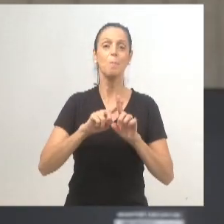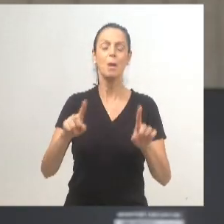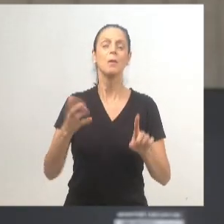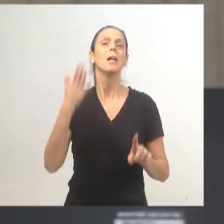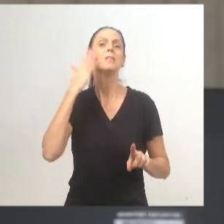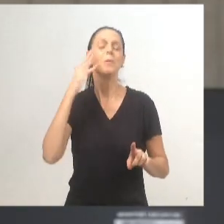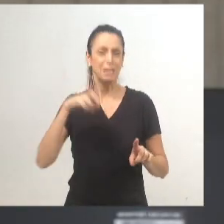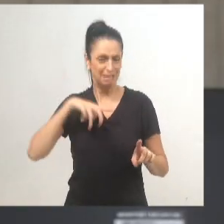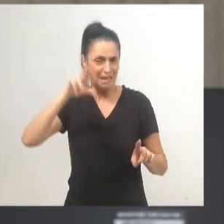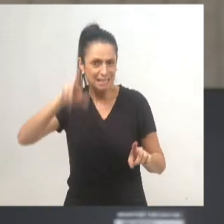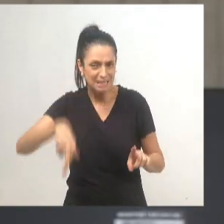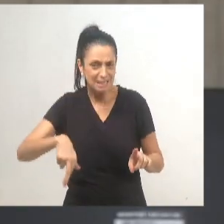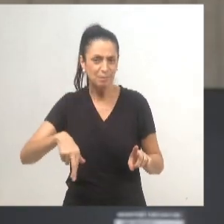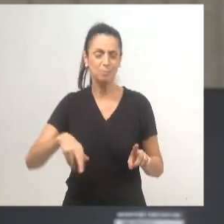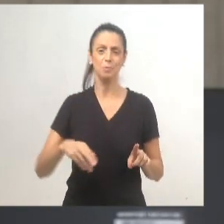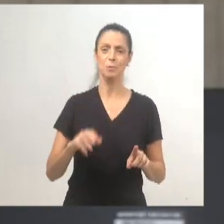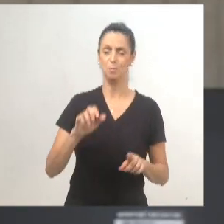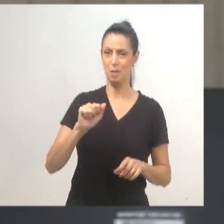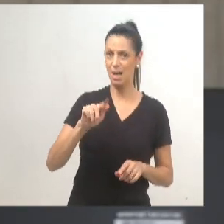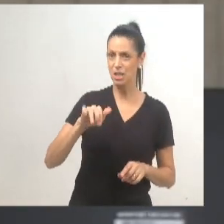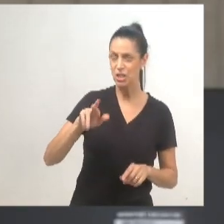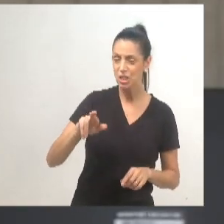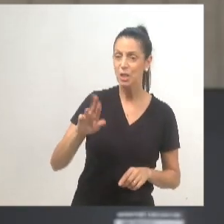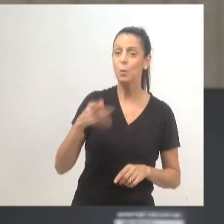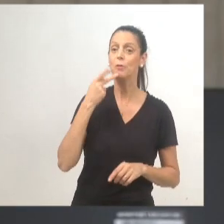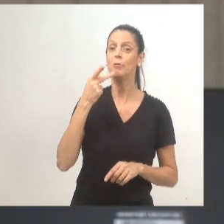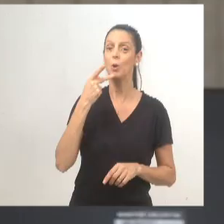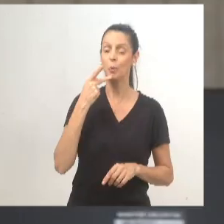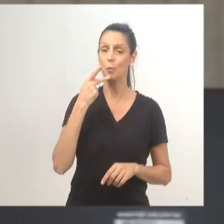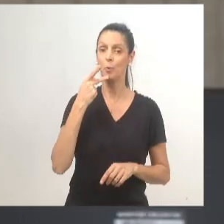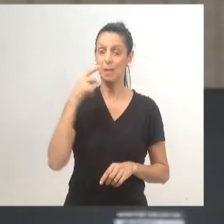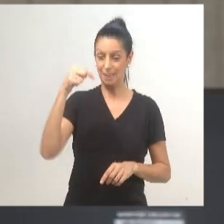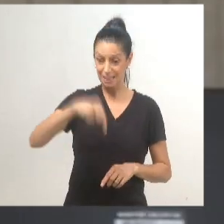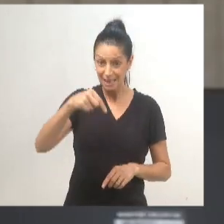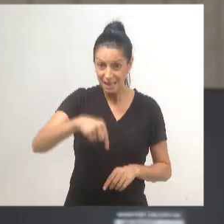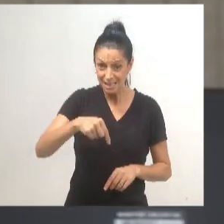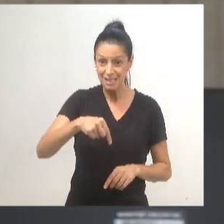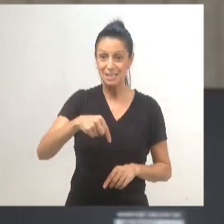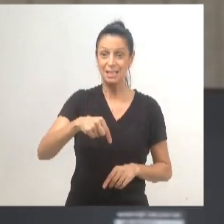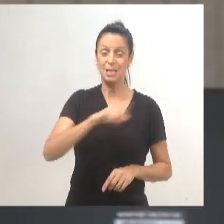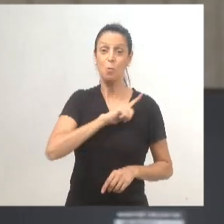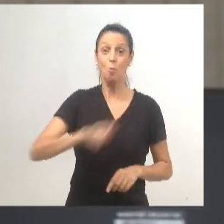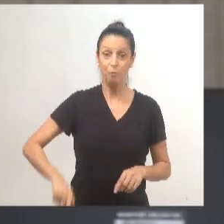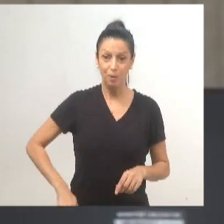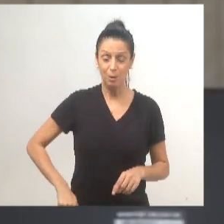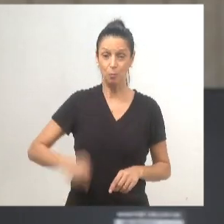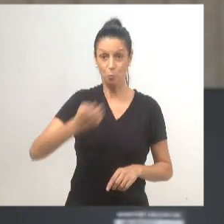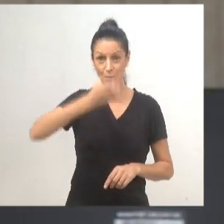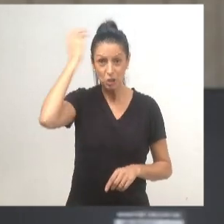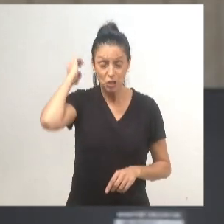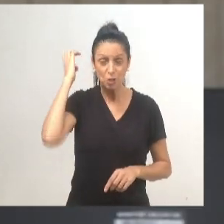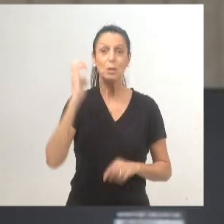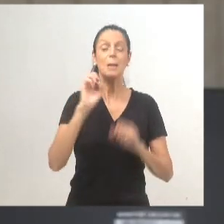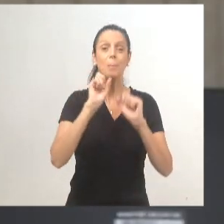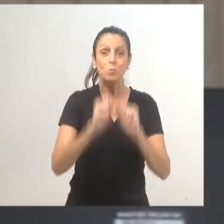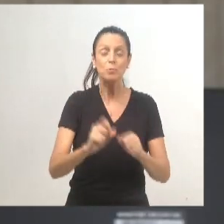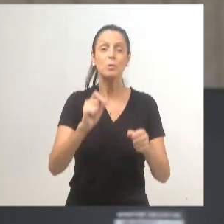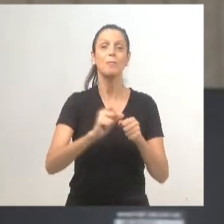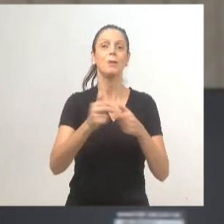razão, o presidente da Agir, o coordenador da Agir, quando este governo poderia ter feito algo e não precisaria ter assinado nesse primeiro